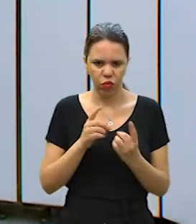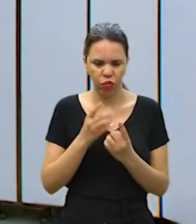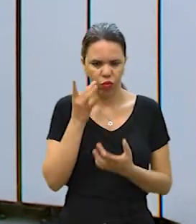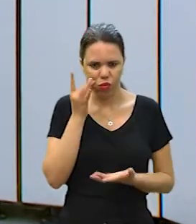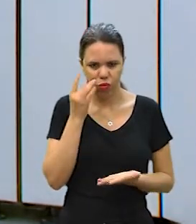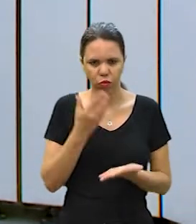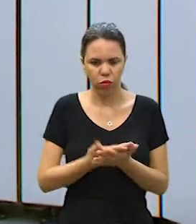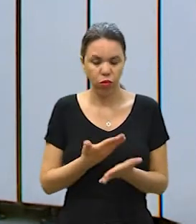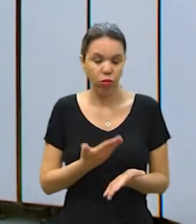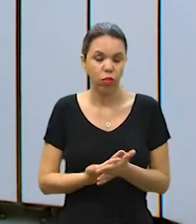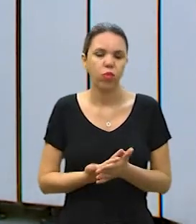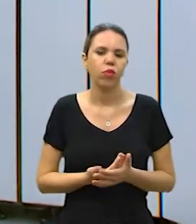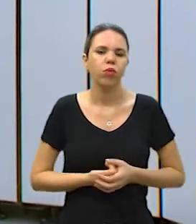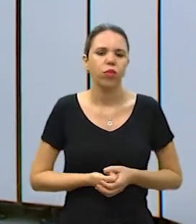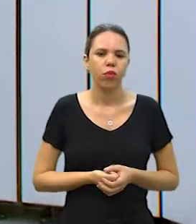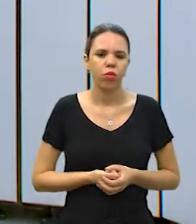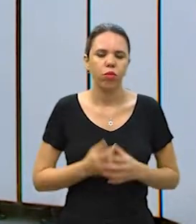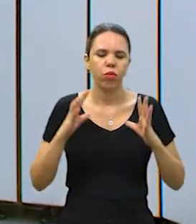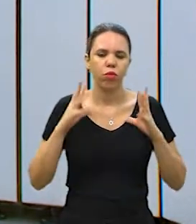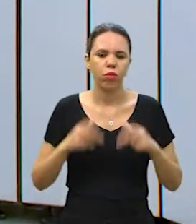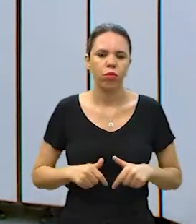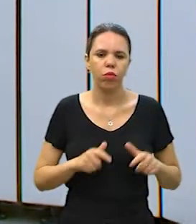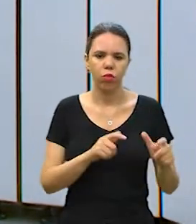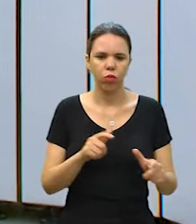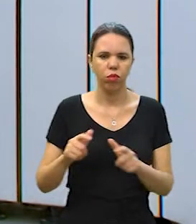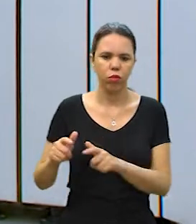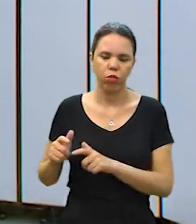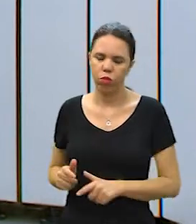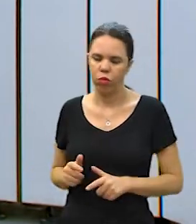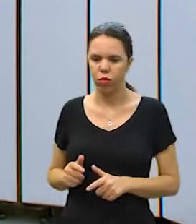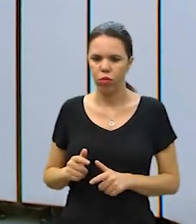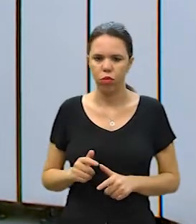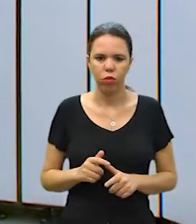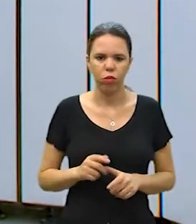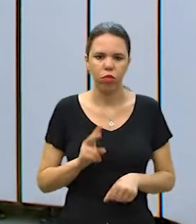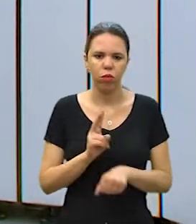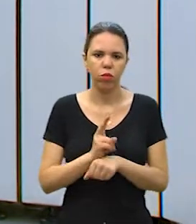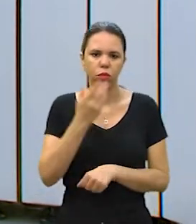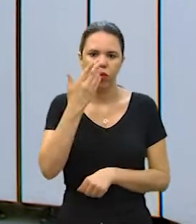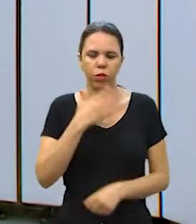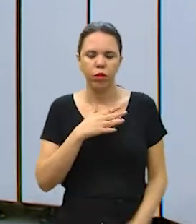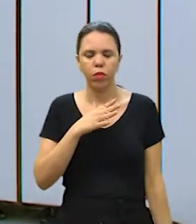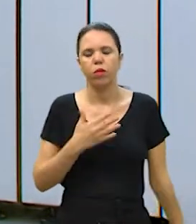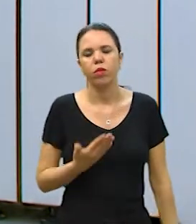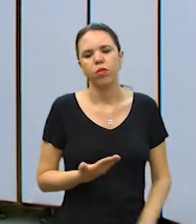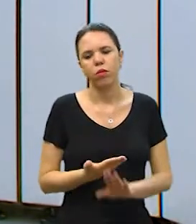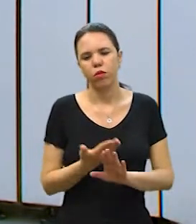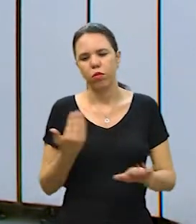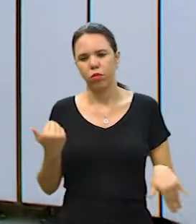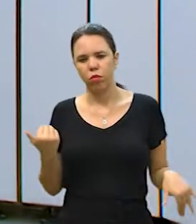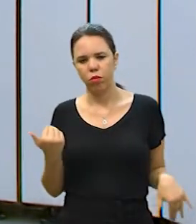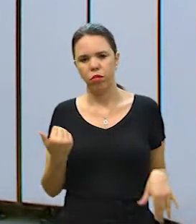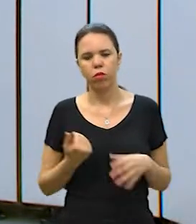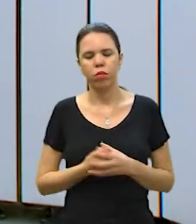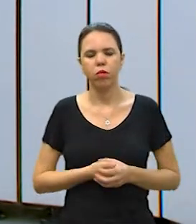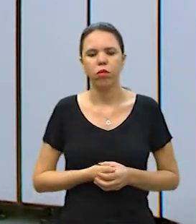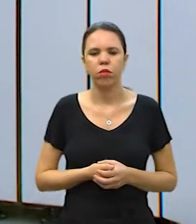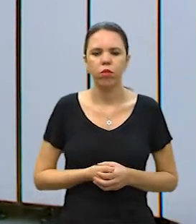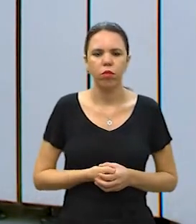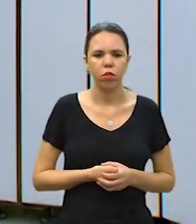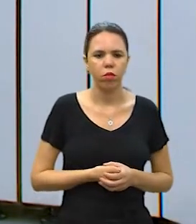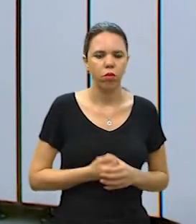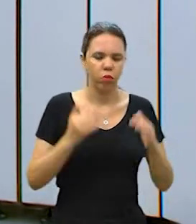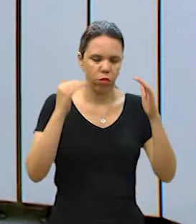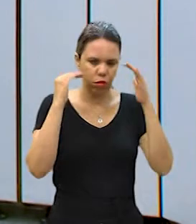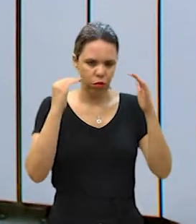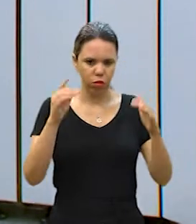questão da limpeza do ambiente, de manter as crianças afastadas, e